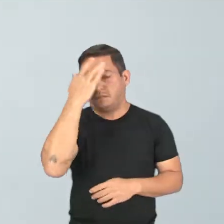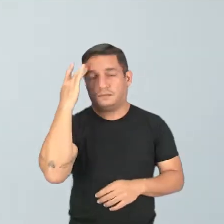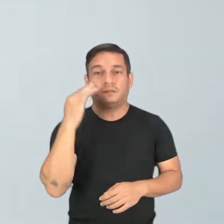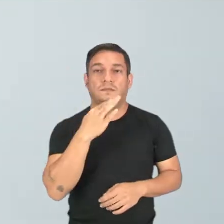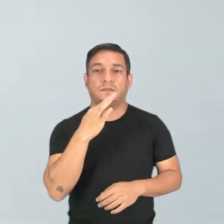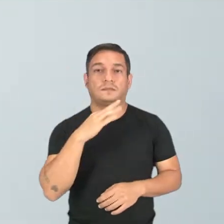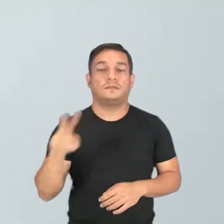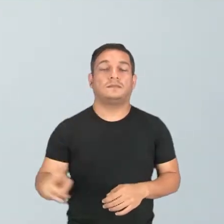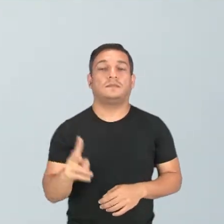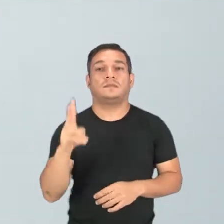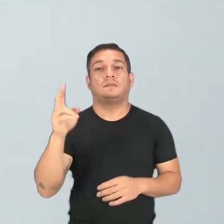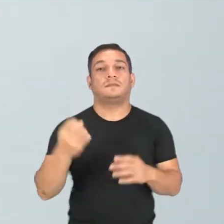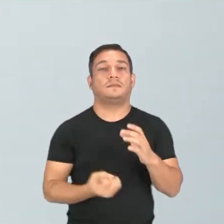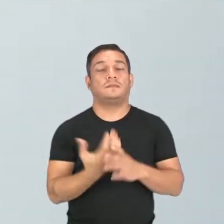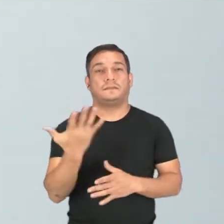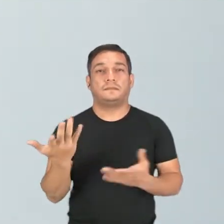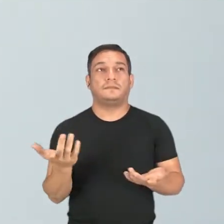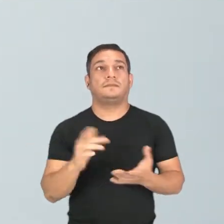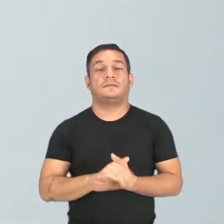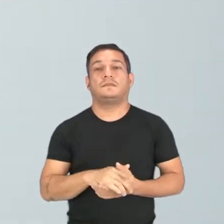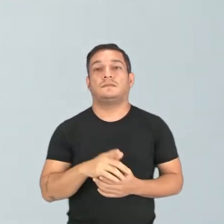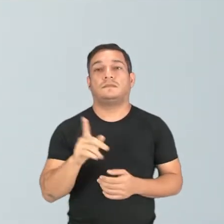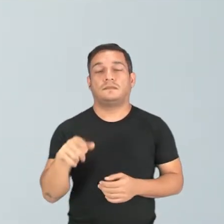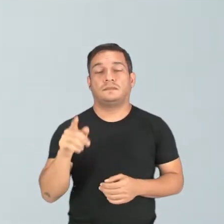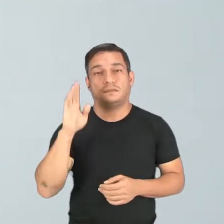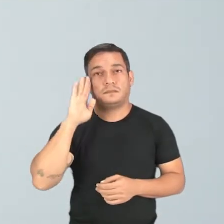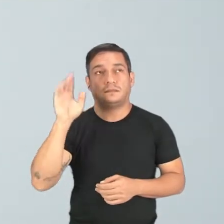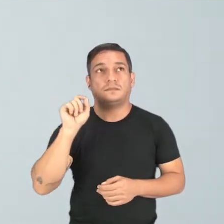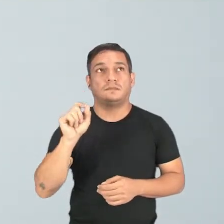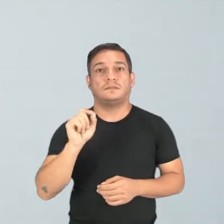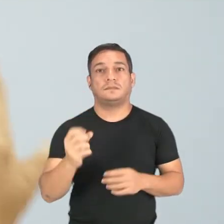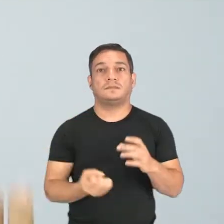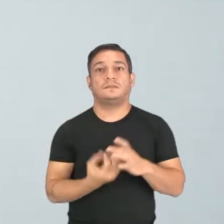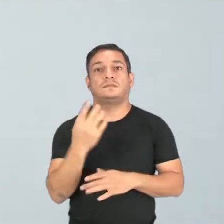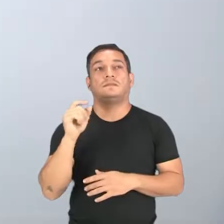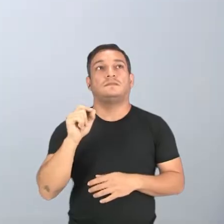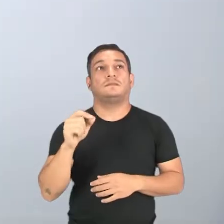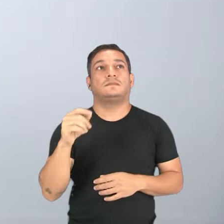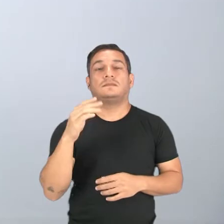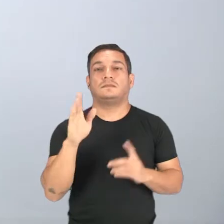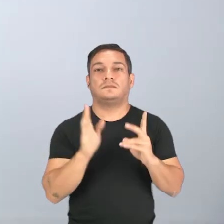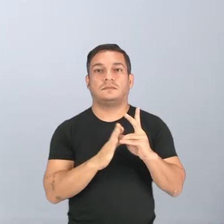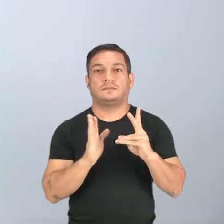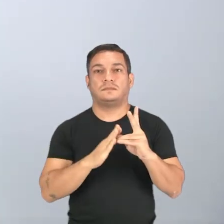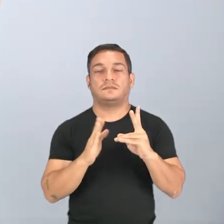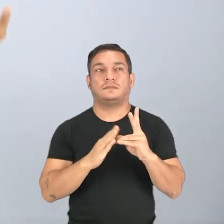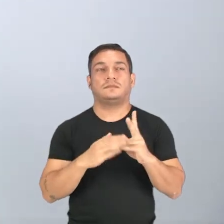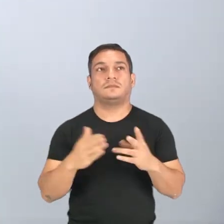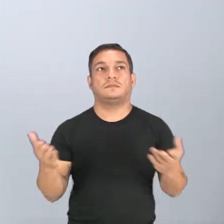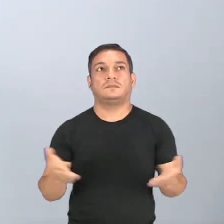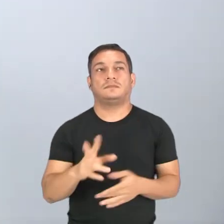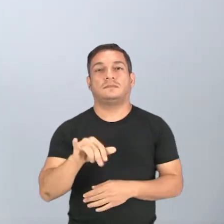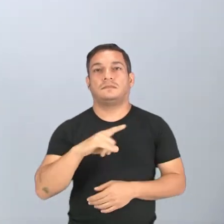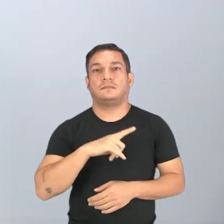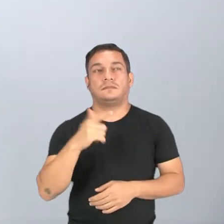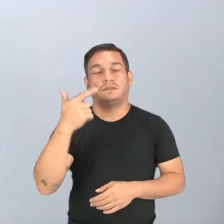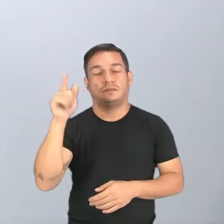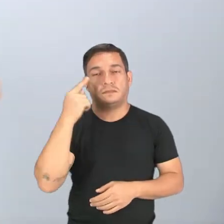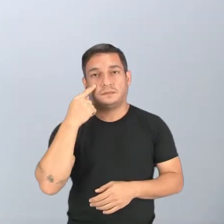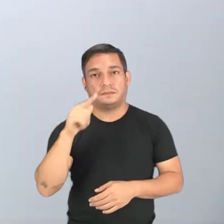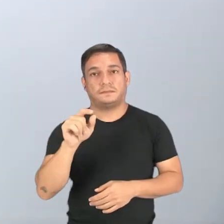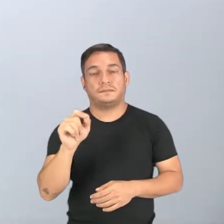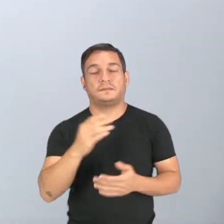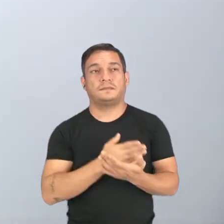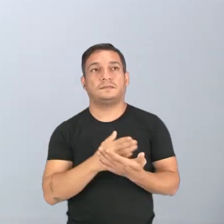conhecessem e valorizassem as suas origens, inclusive, né, a origem indígena, que agora a gente vai ter um outro olhar que